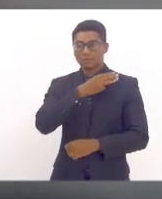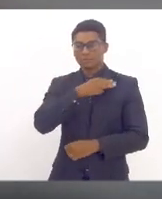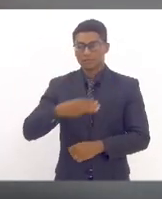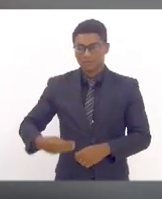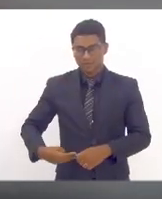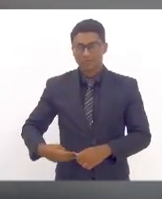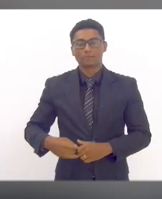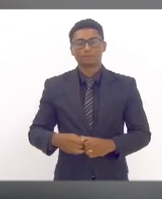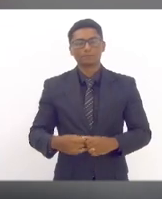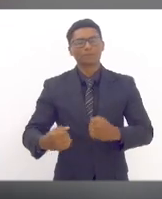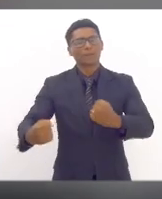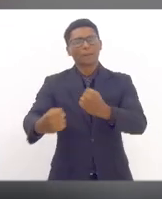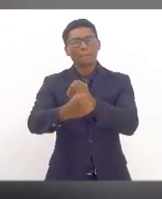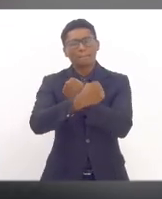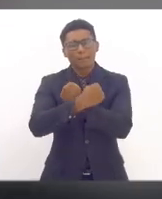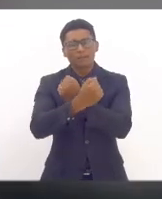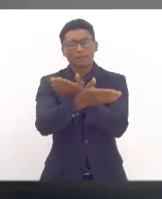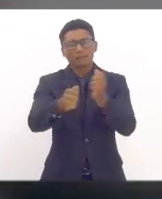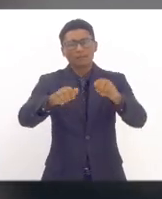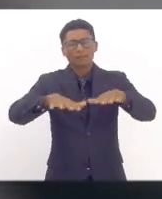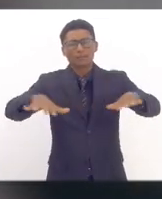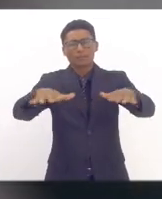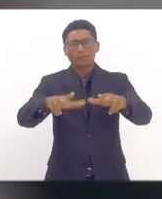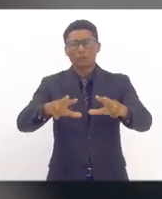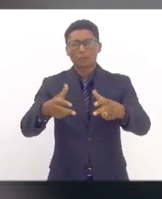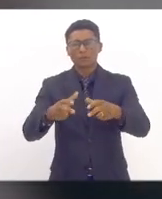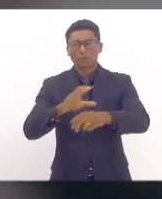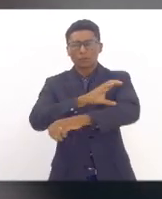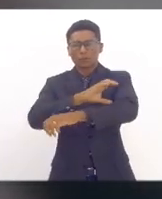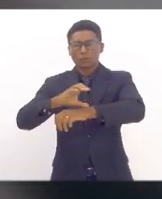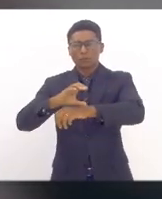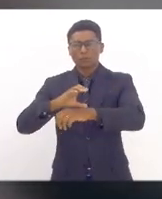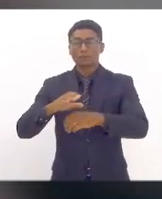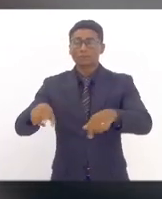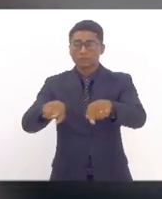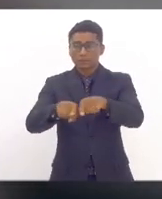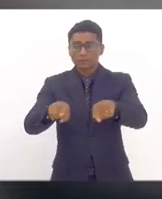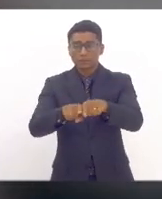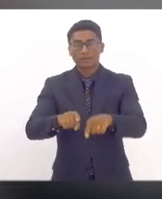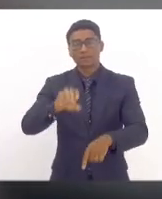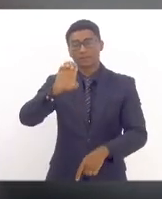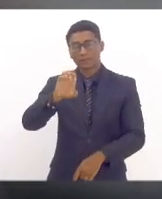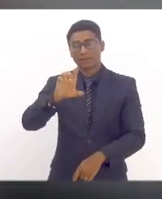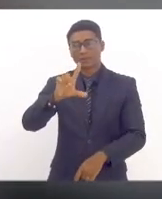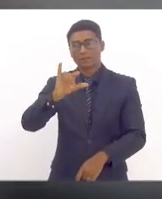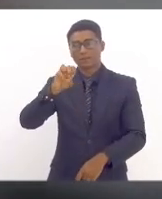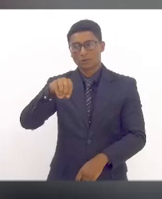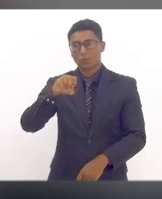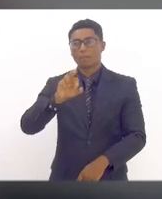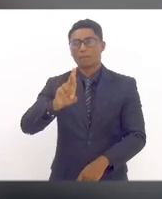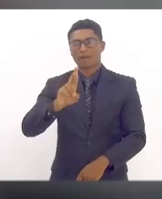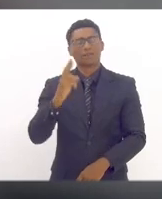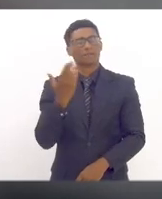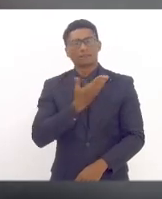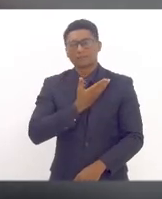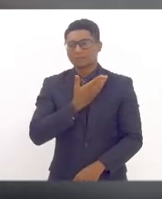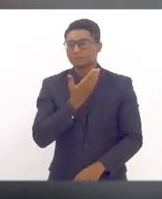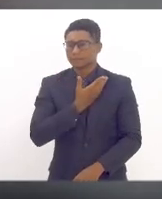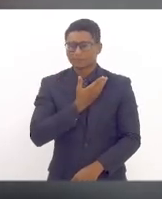abraço para todos os membros da comissão de Cultura sobretudo nosso Eliomar grande companheiro